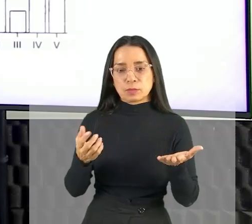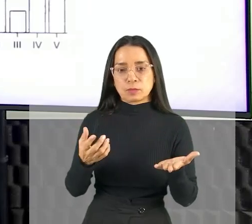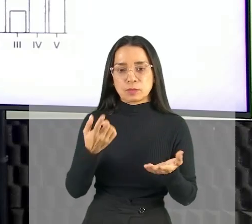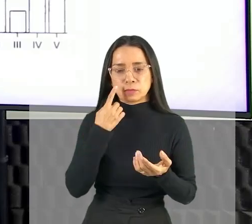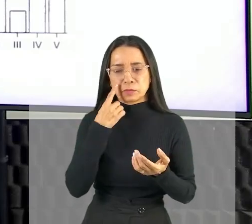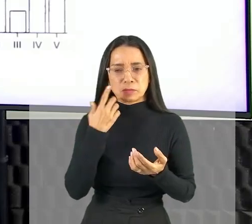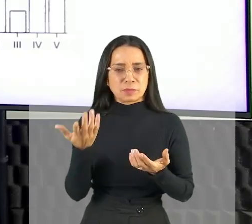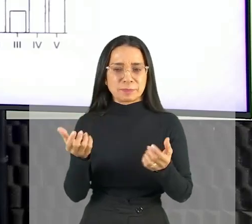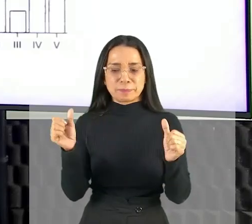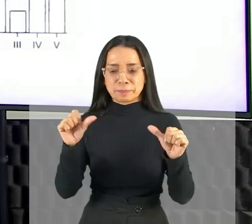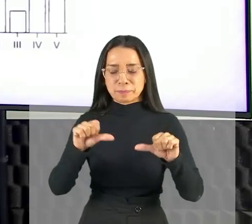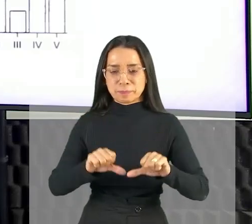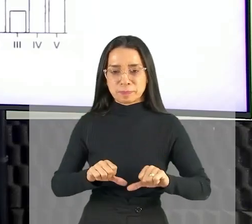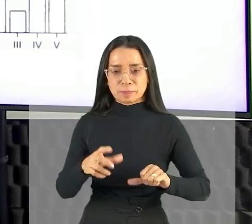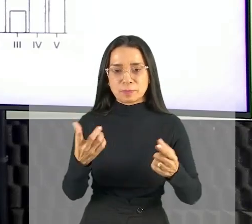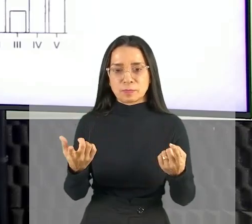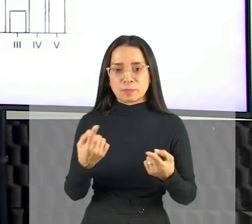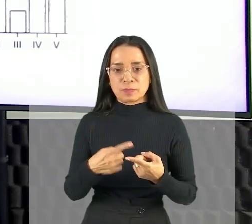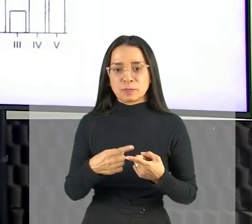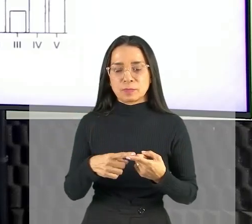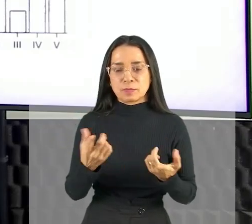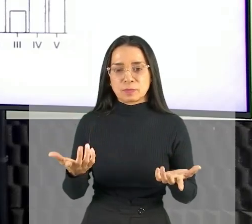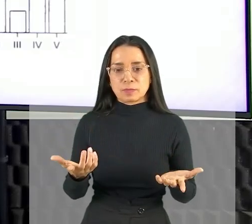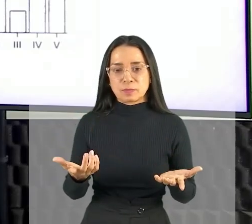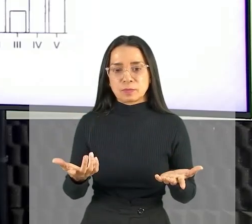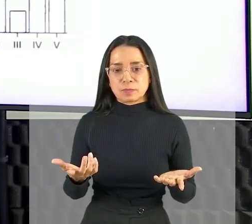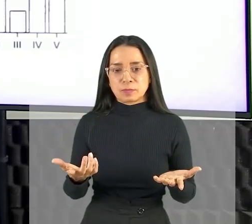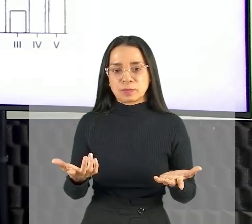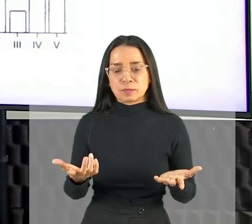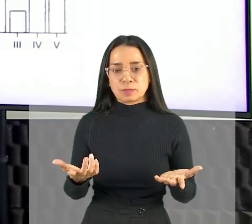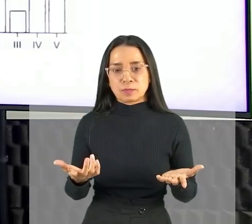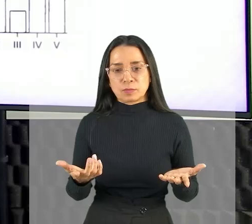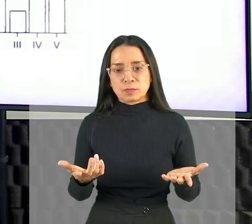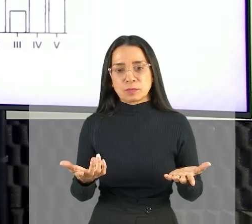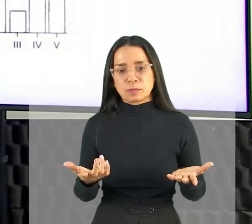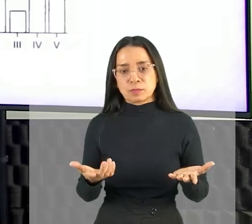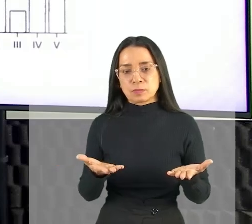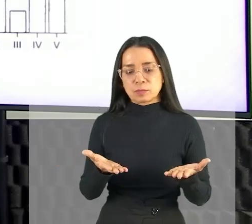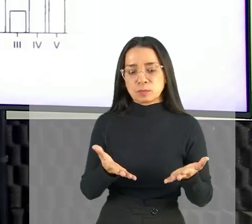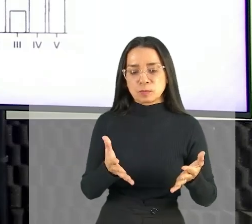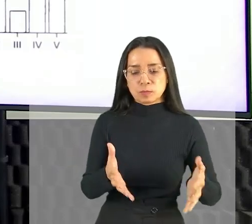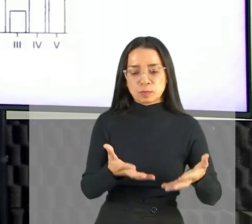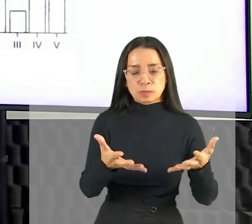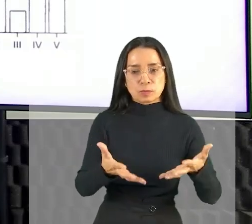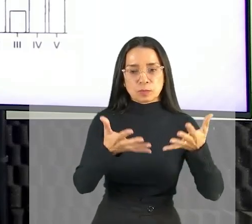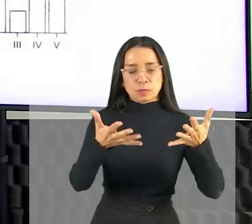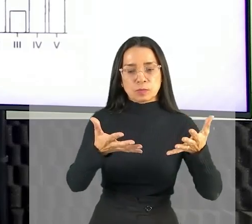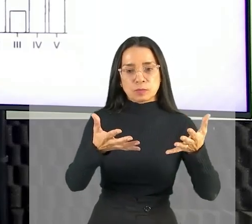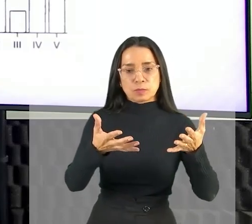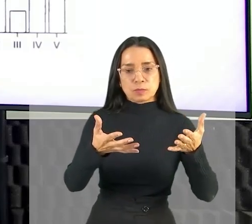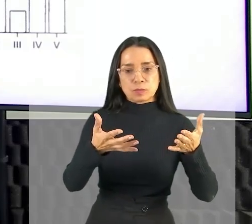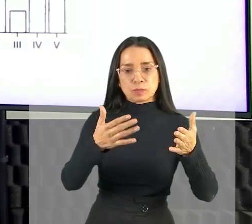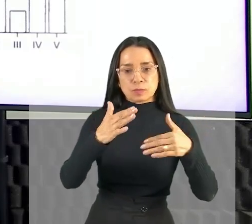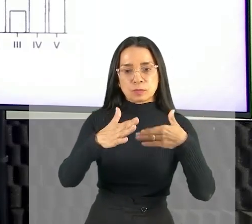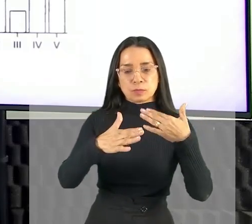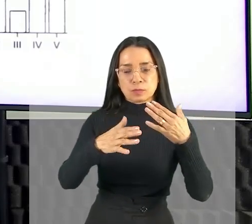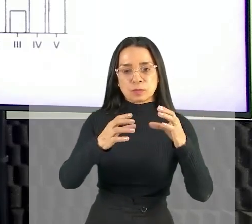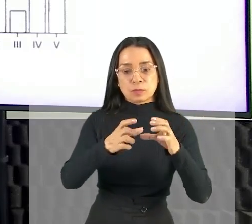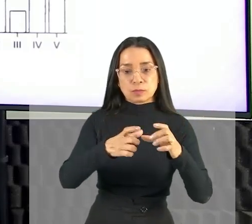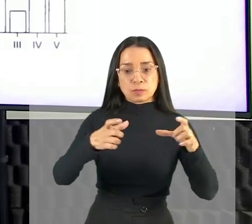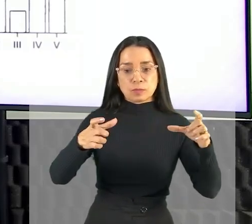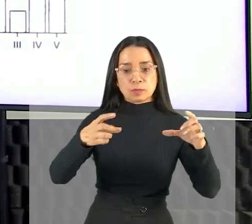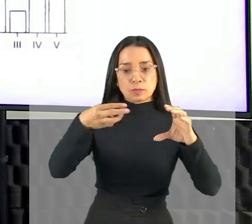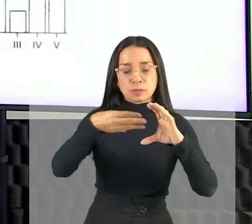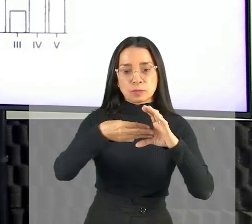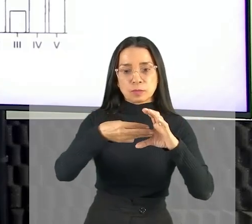horrível porque ó ele acabou tipo que estimulando mais o crescimento de células porque o